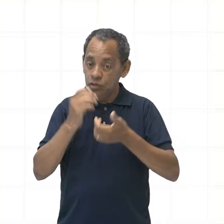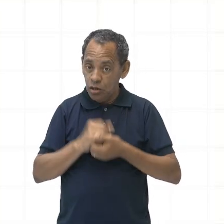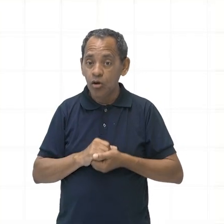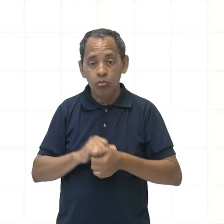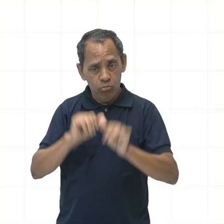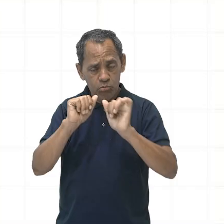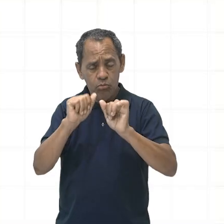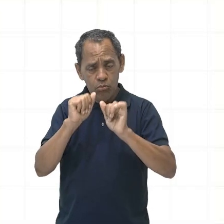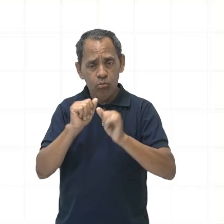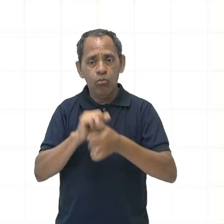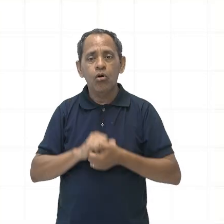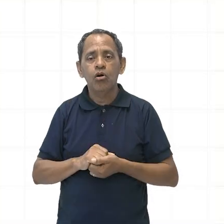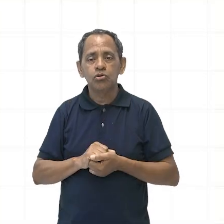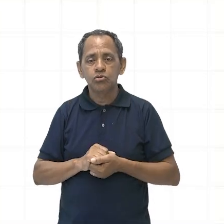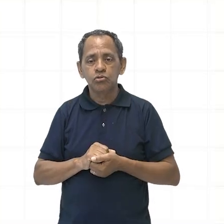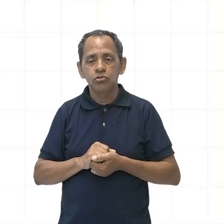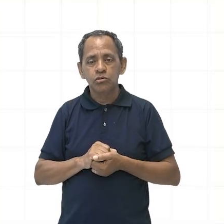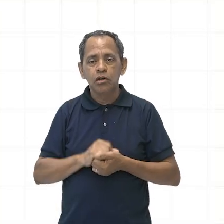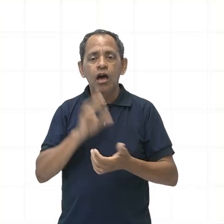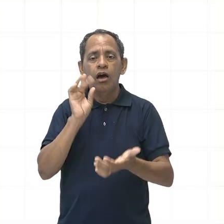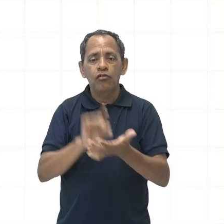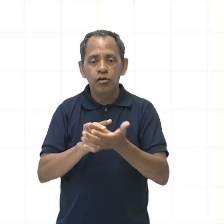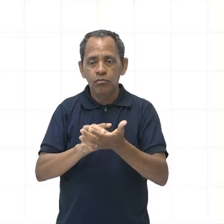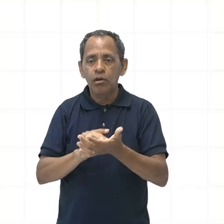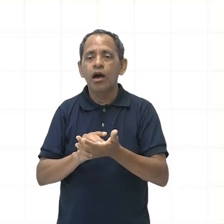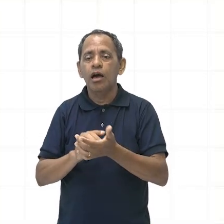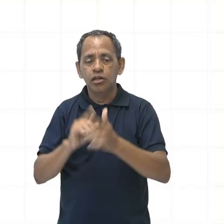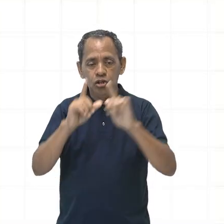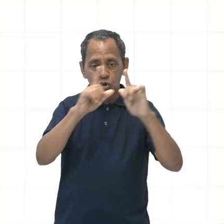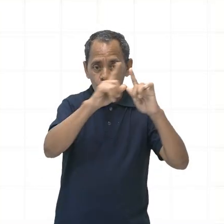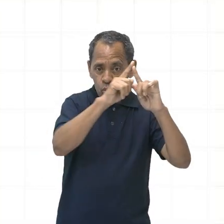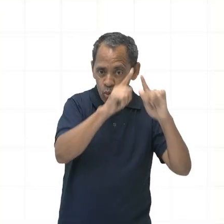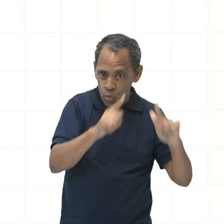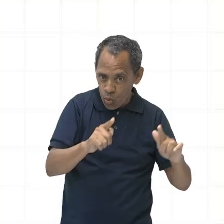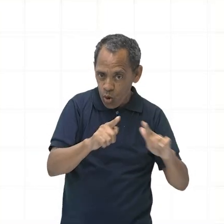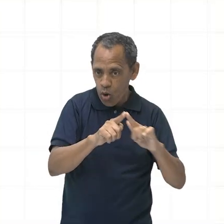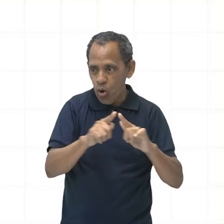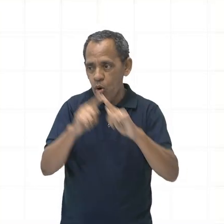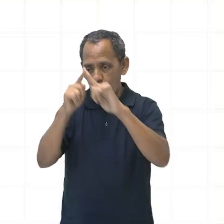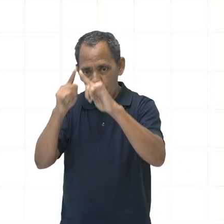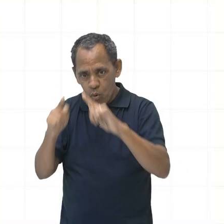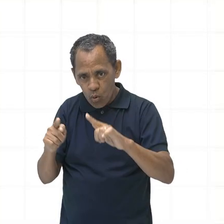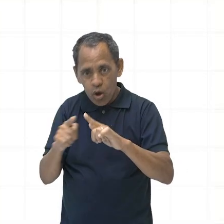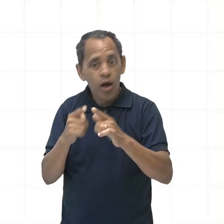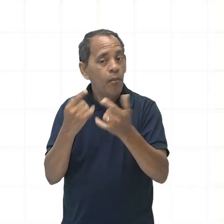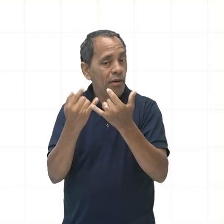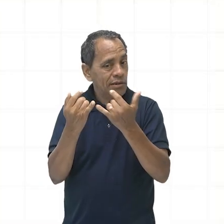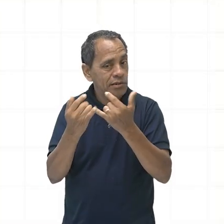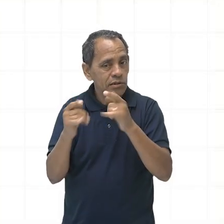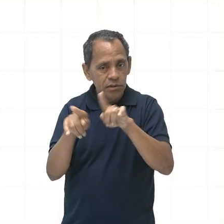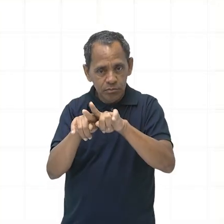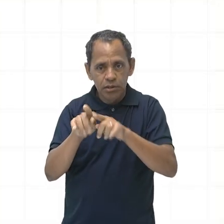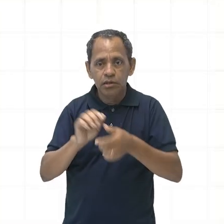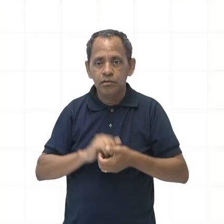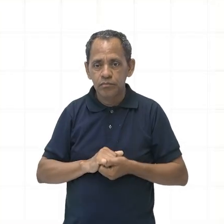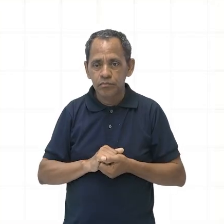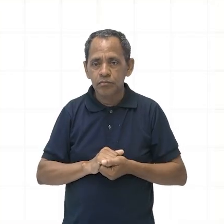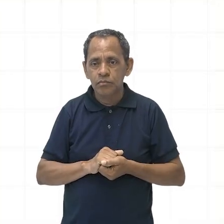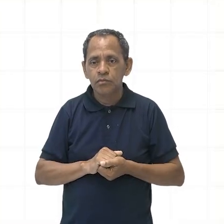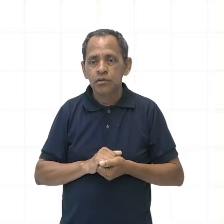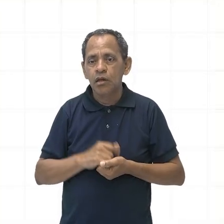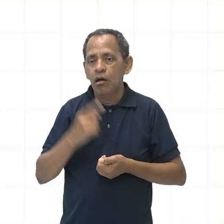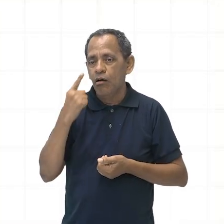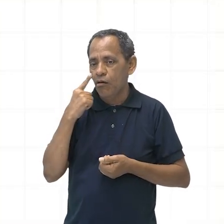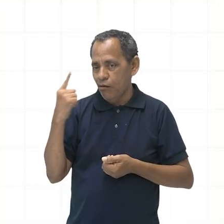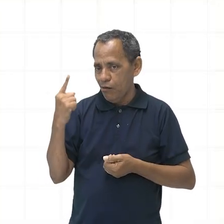congruentes. Na parte de cima, a gente também tem esse ângulo que tem um tracinho. Então,